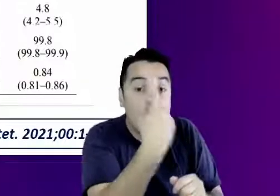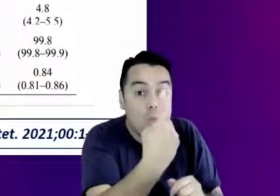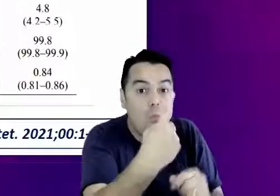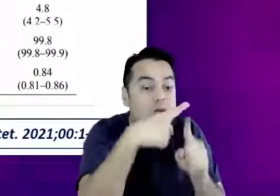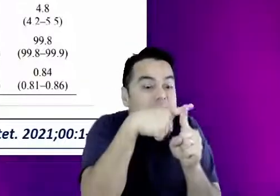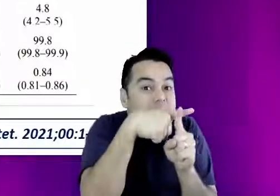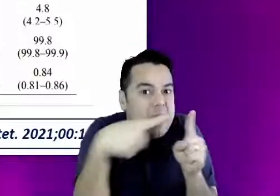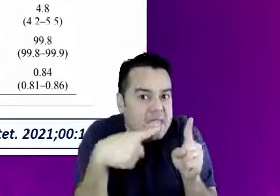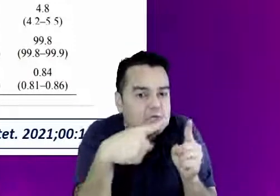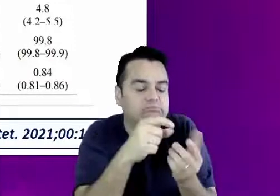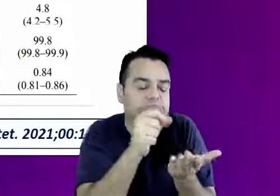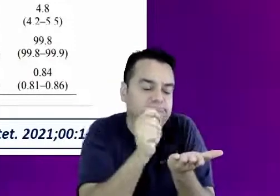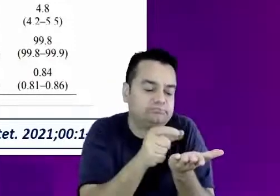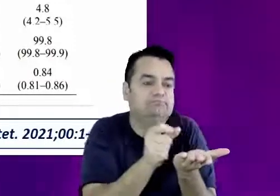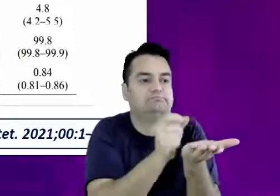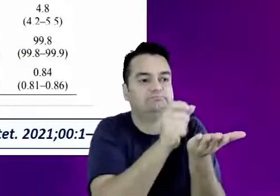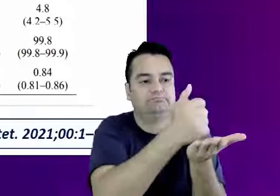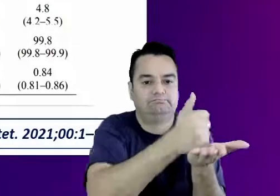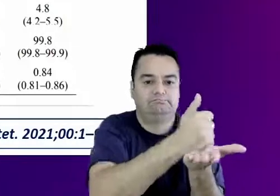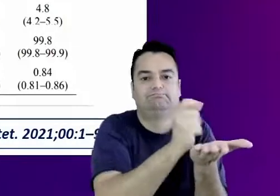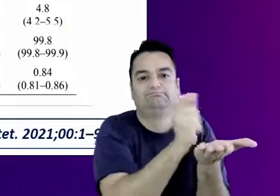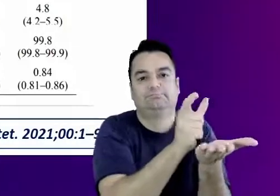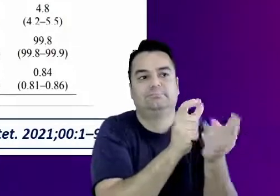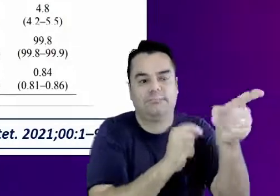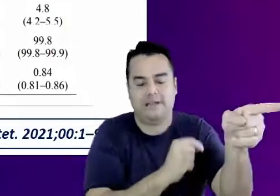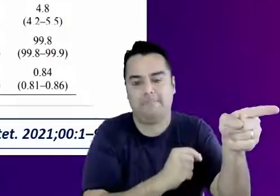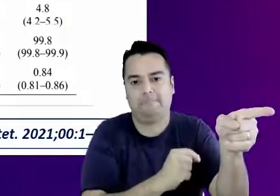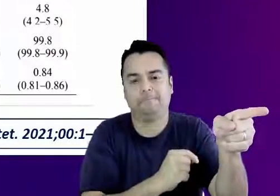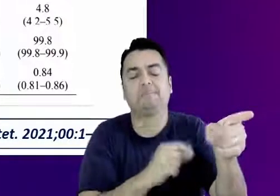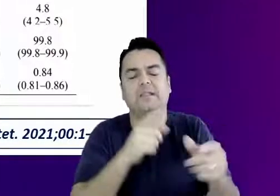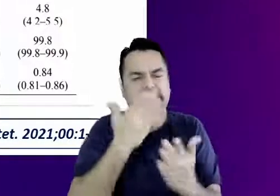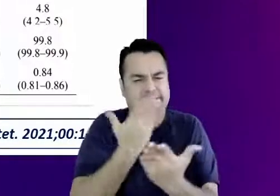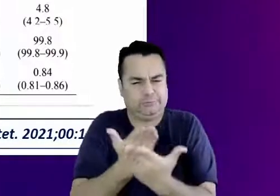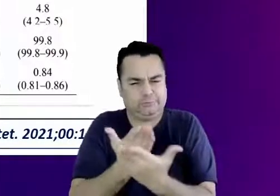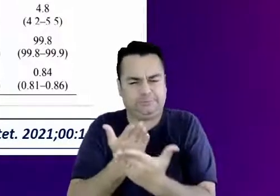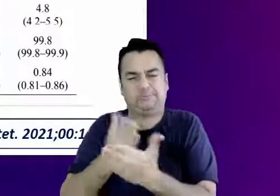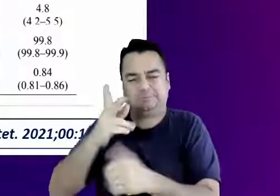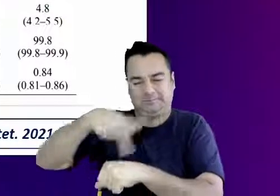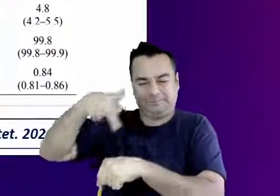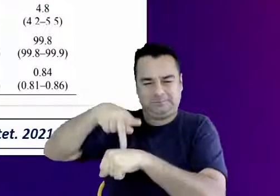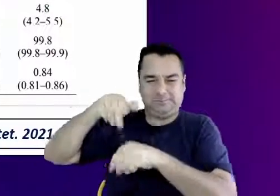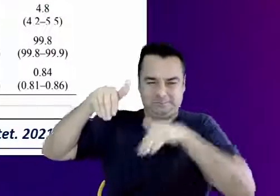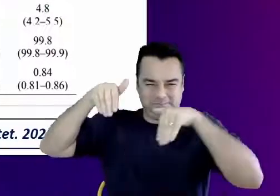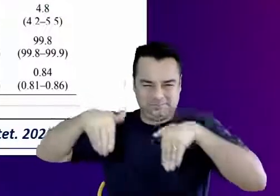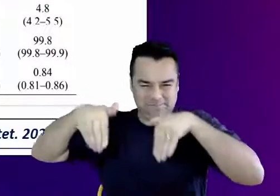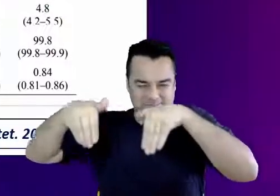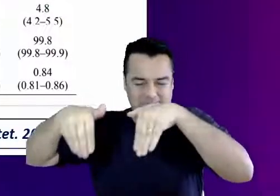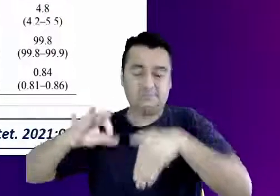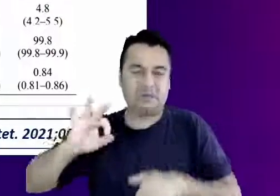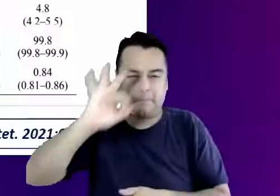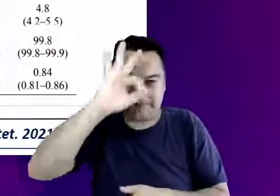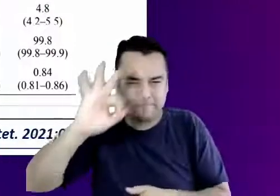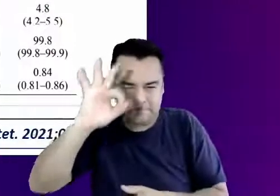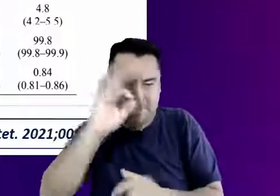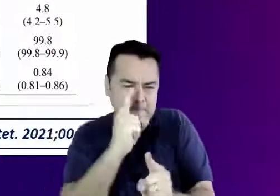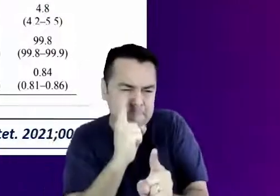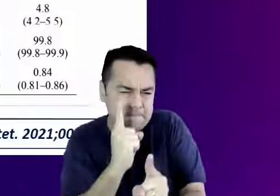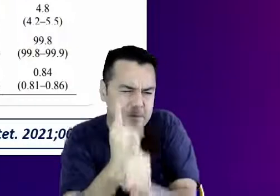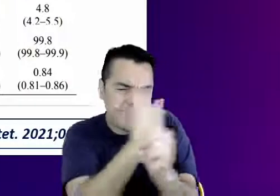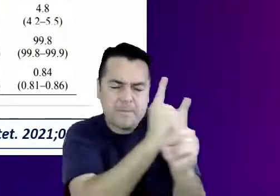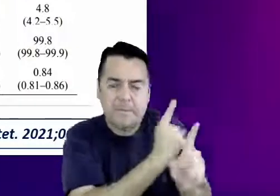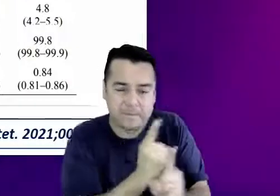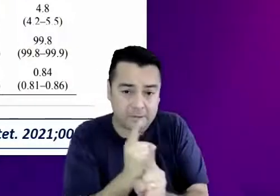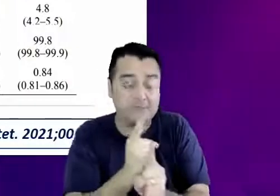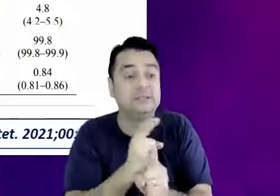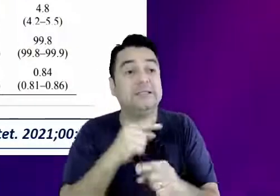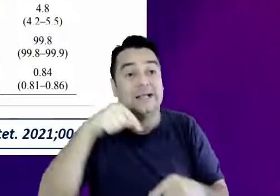demonstramos muito claramente, num grande estudo aqui na Austrália, que a taxa de detecção de pré-eclâmpsia pré-termo no mundo real, mais de 30